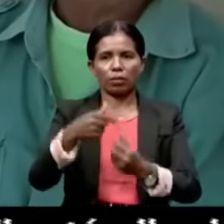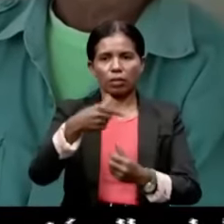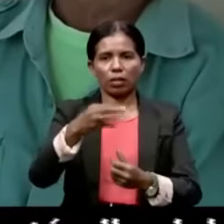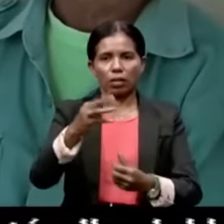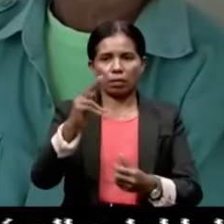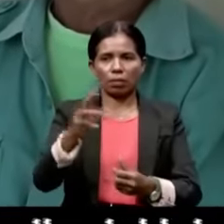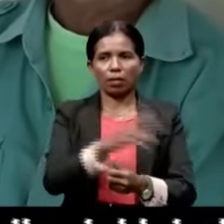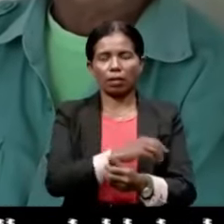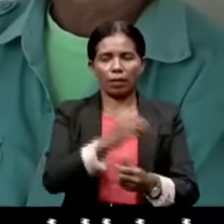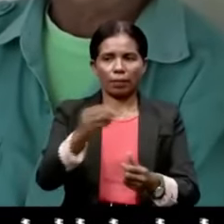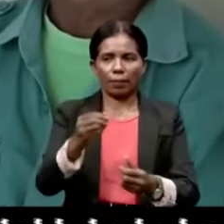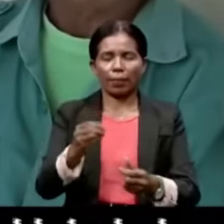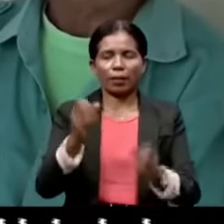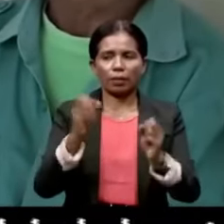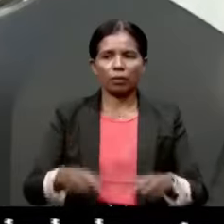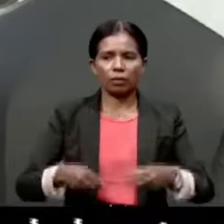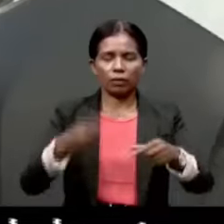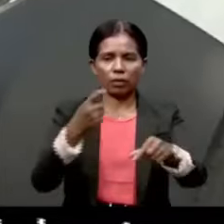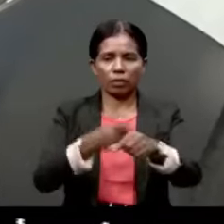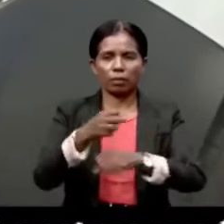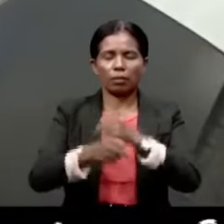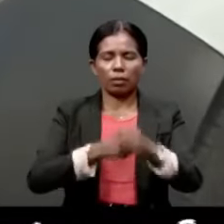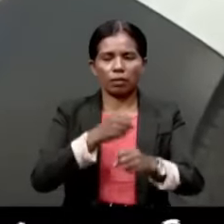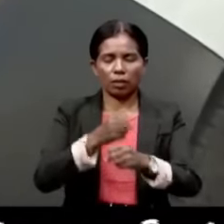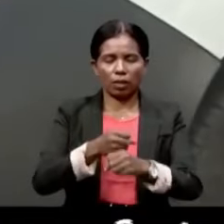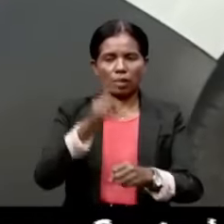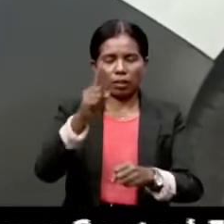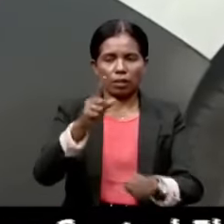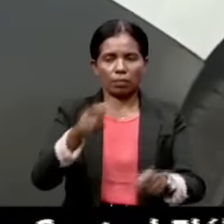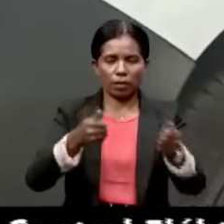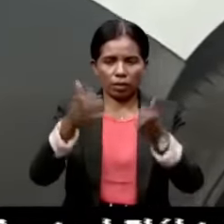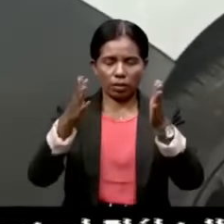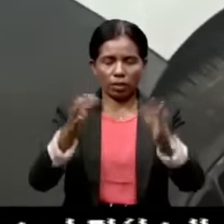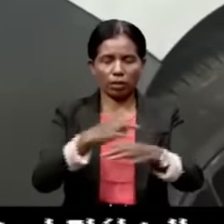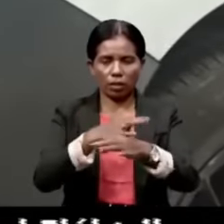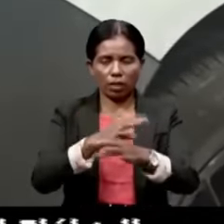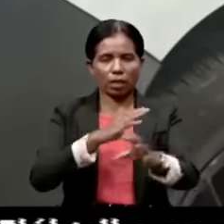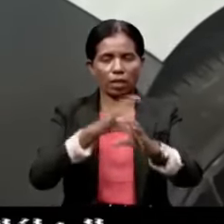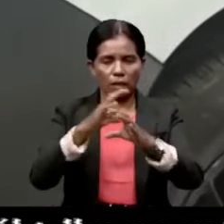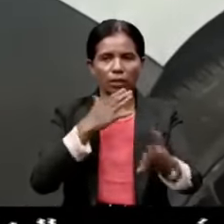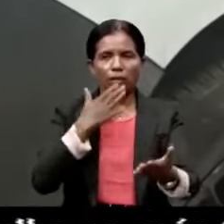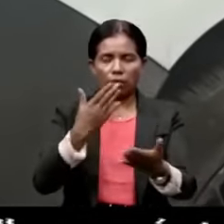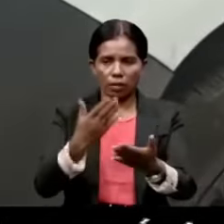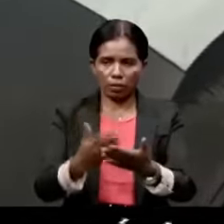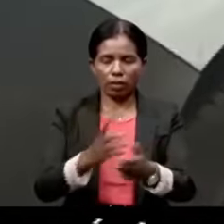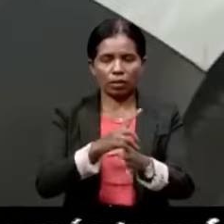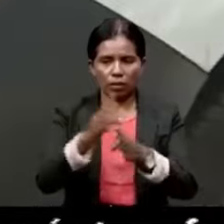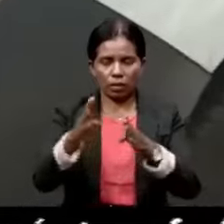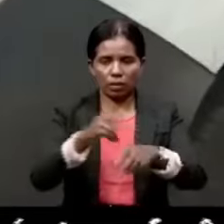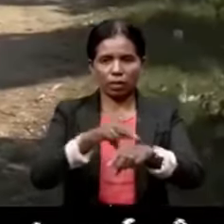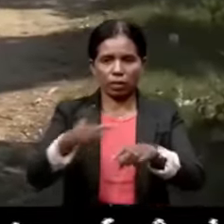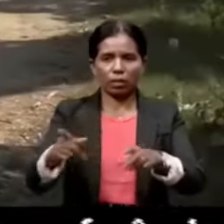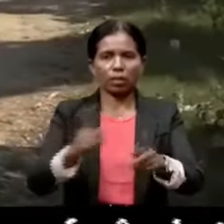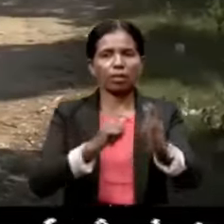CESA. Extensão não é, onde for tempo, tinha ido para taxista Cira a tua dia condição carreta. A foi em direção nacional